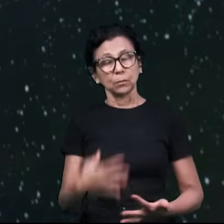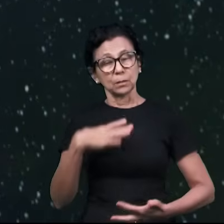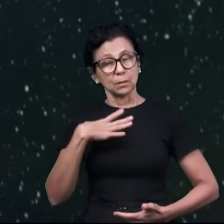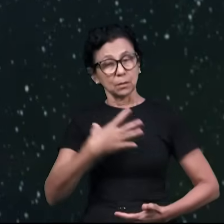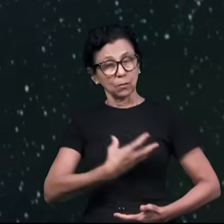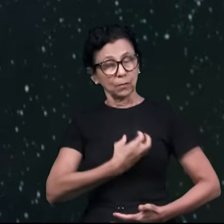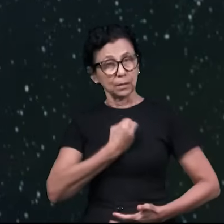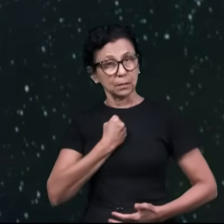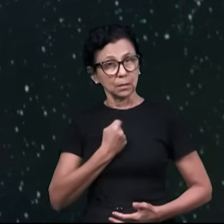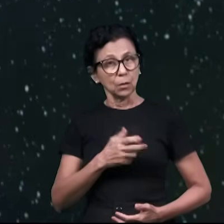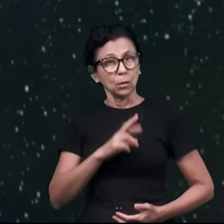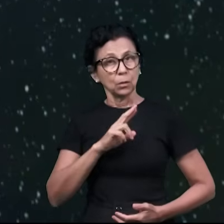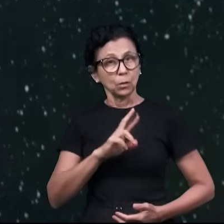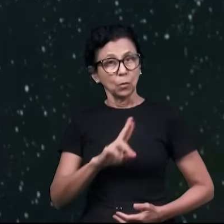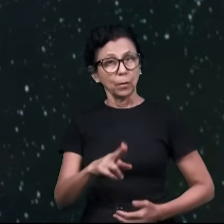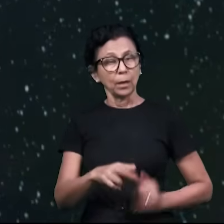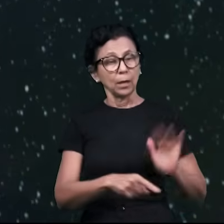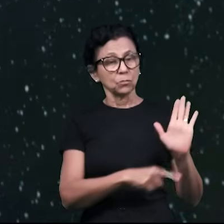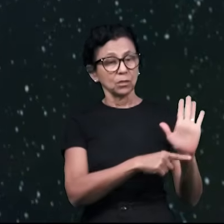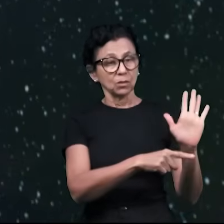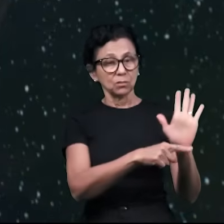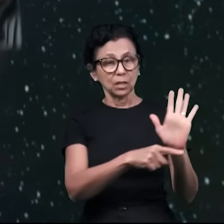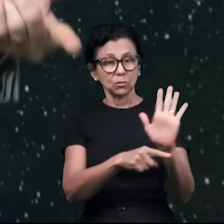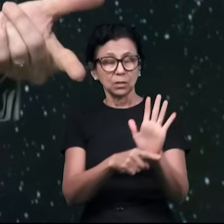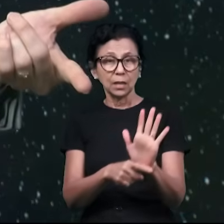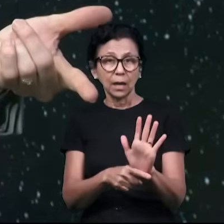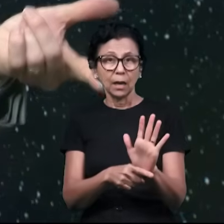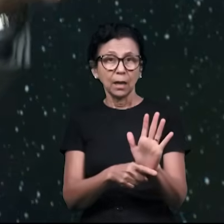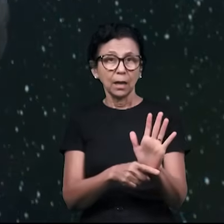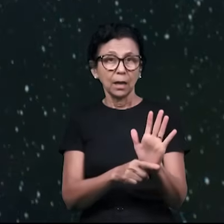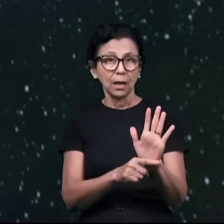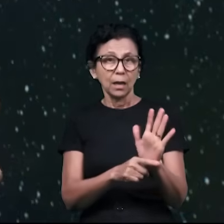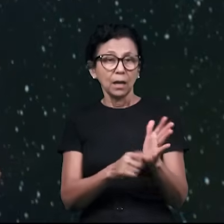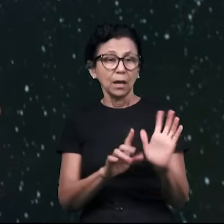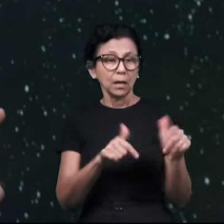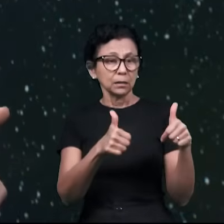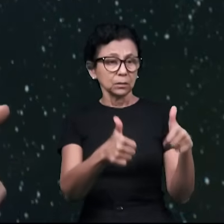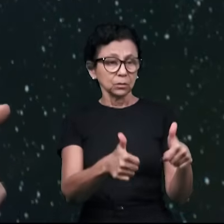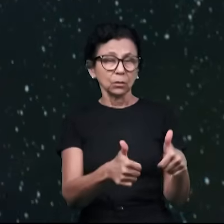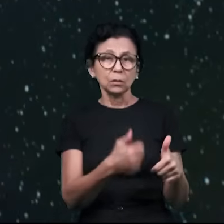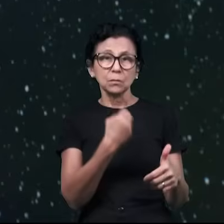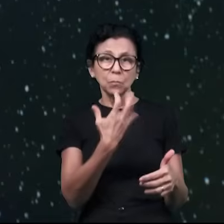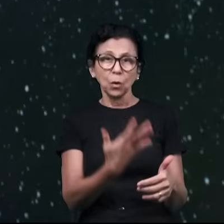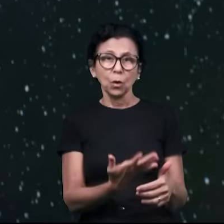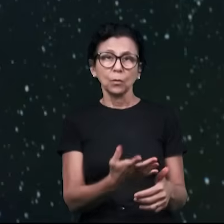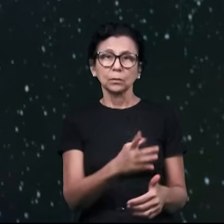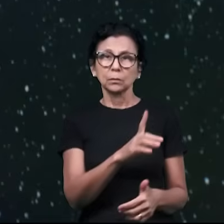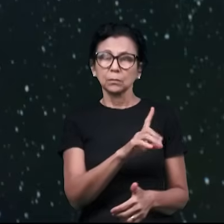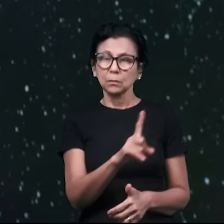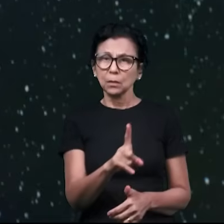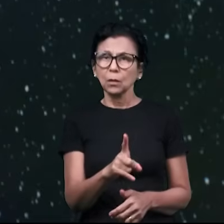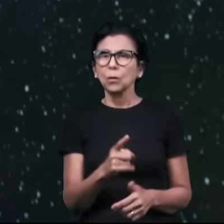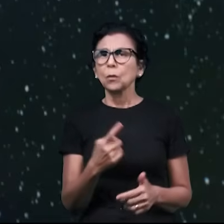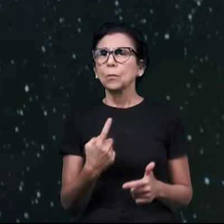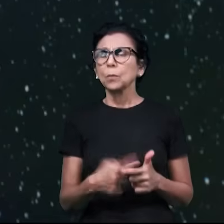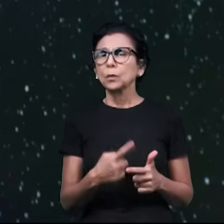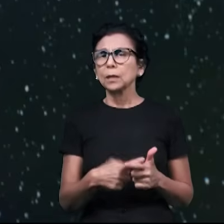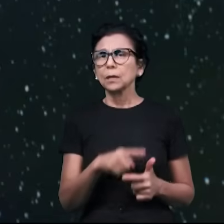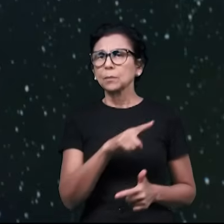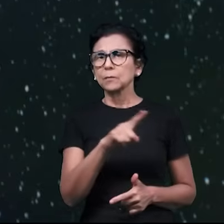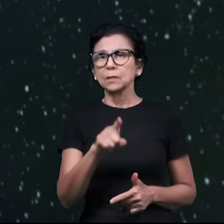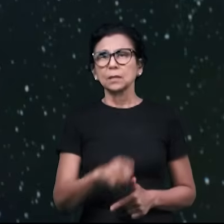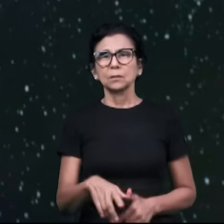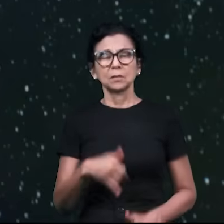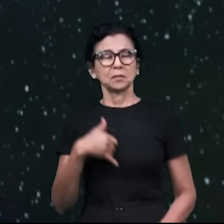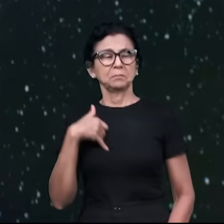não vem pelas obras para que ninguém por elas se glorie. Claro que o salvo, se